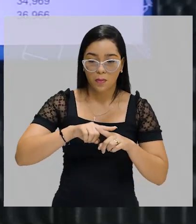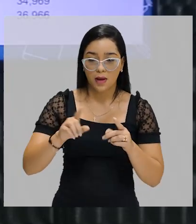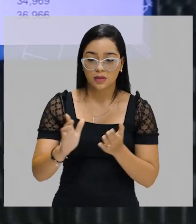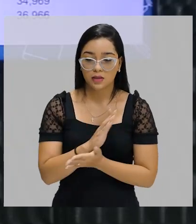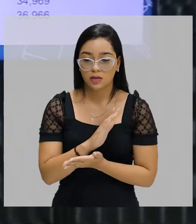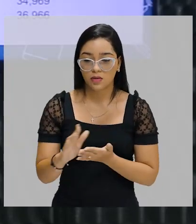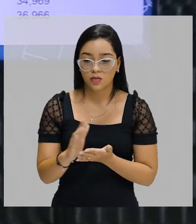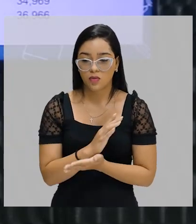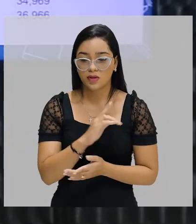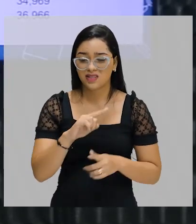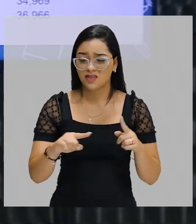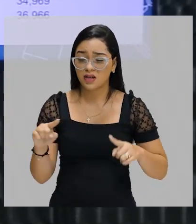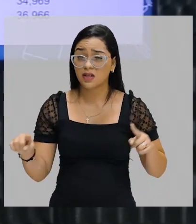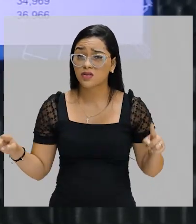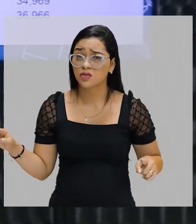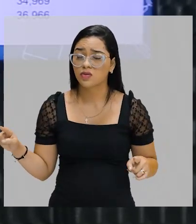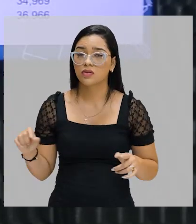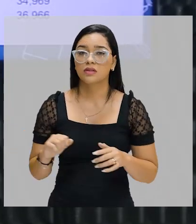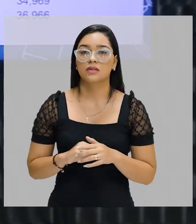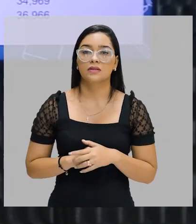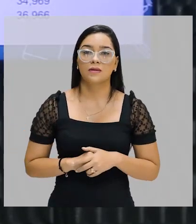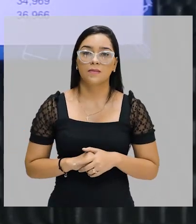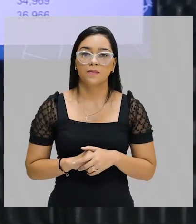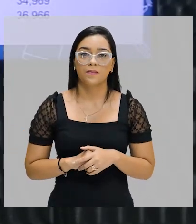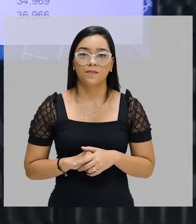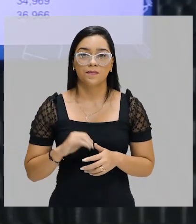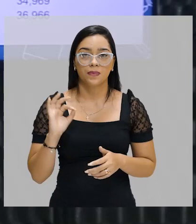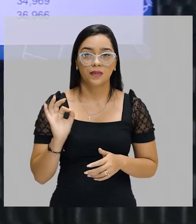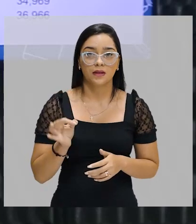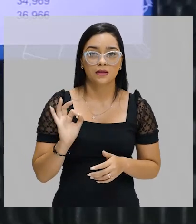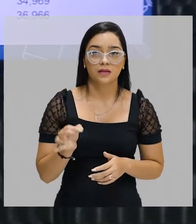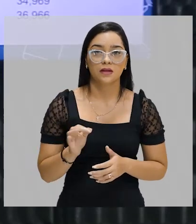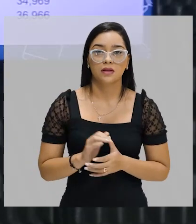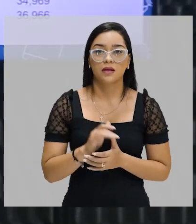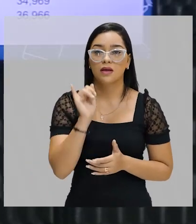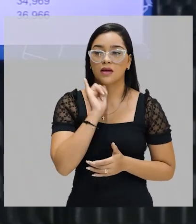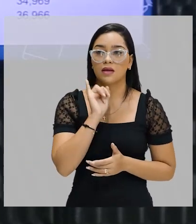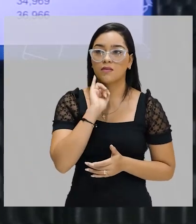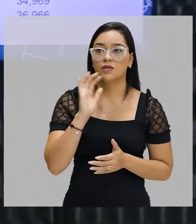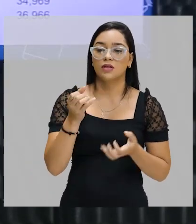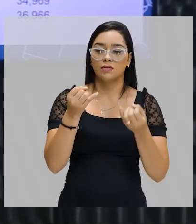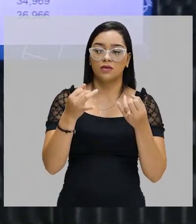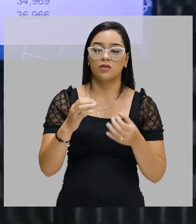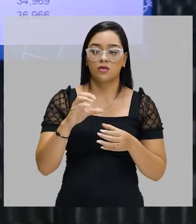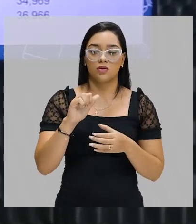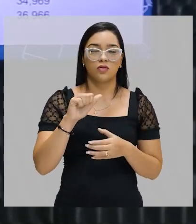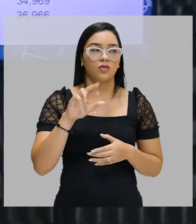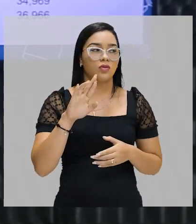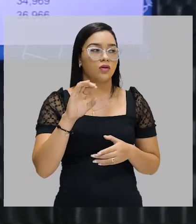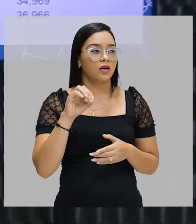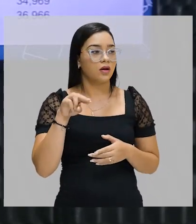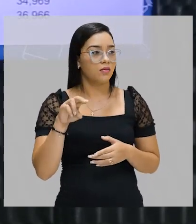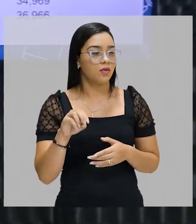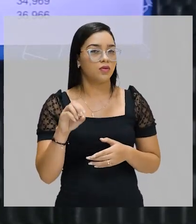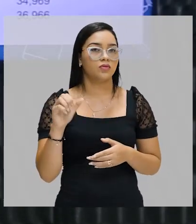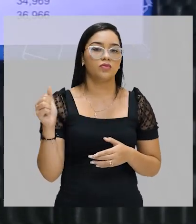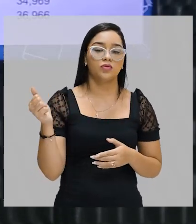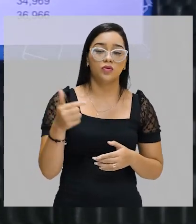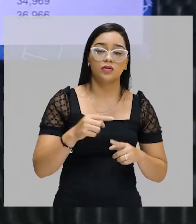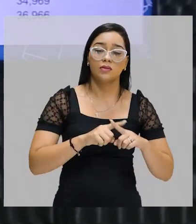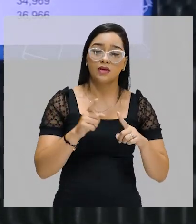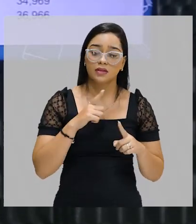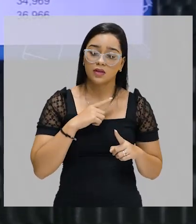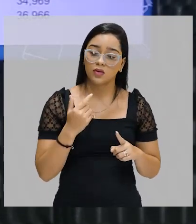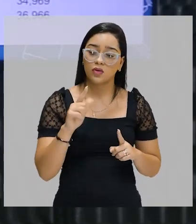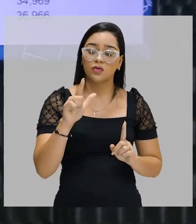algumas pequenas variações. Tá ok? Por exemplo, nós falamos agora do carbono 12, mas nós temos